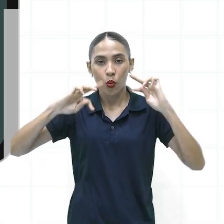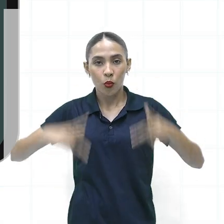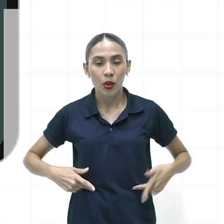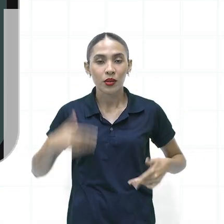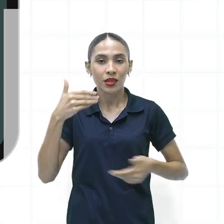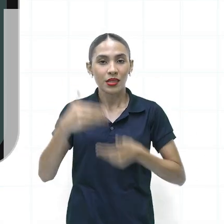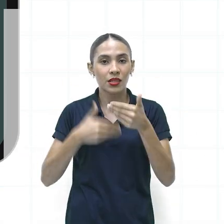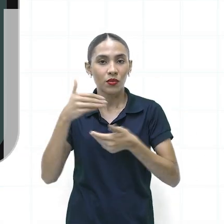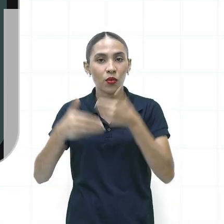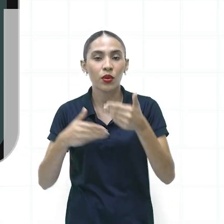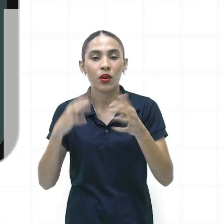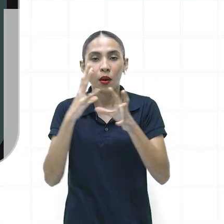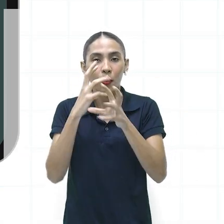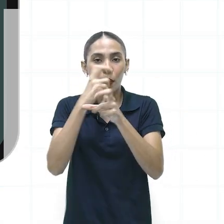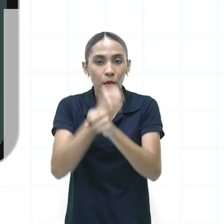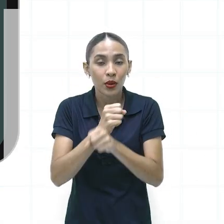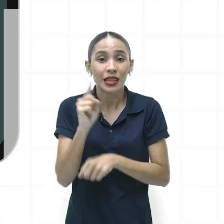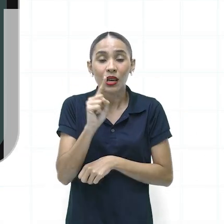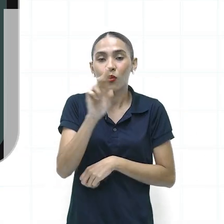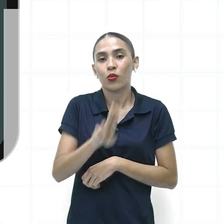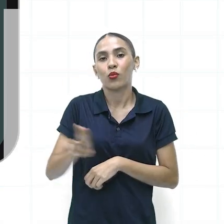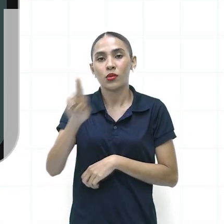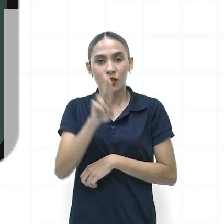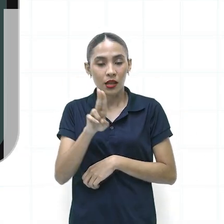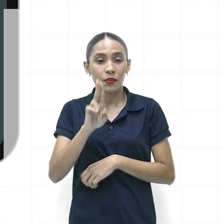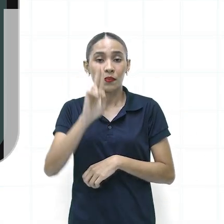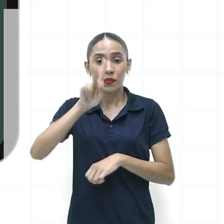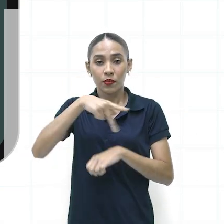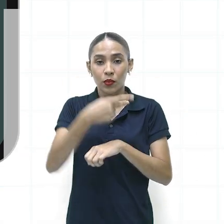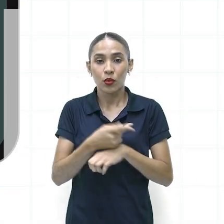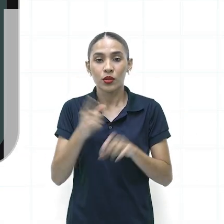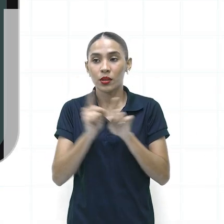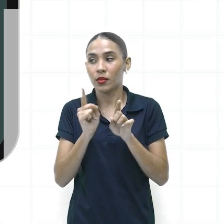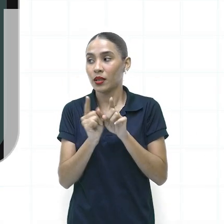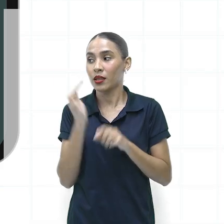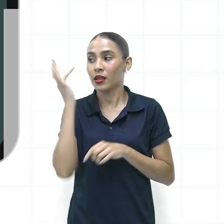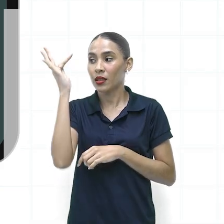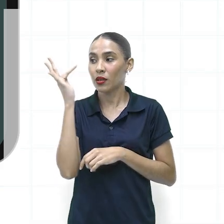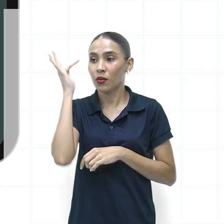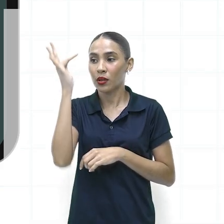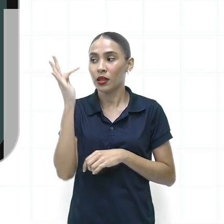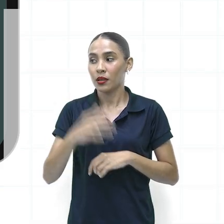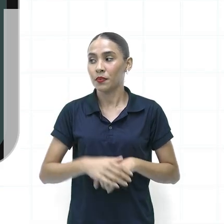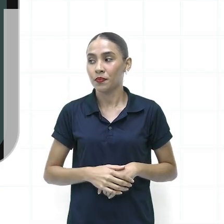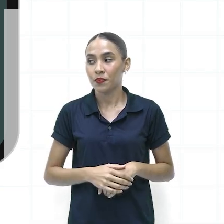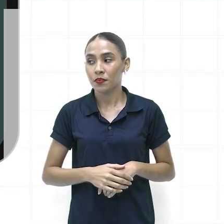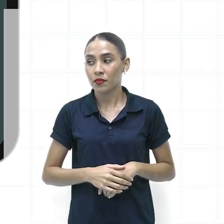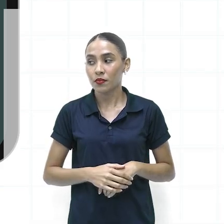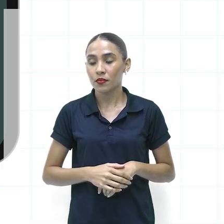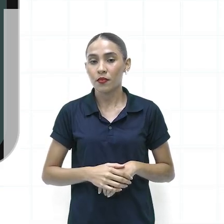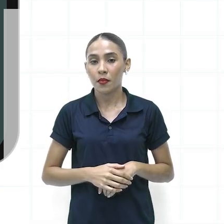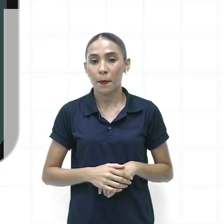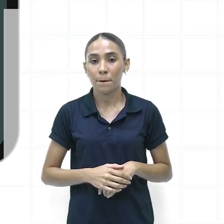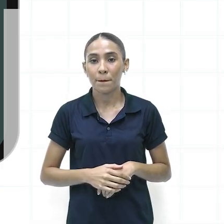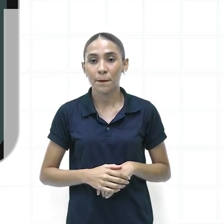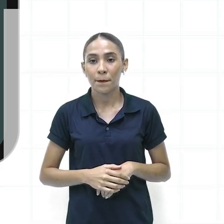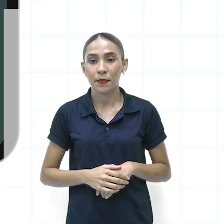desenvolviam com o uso e atrofiavam com o desuso, né, seguido aí das teorias de Darwin,